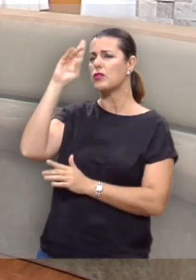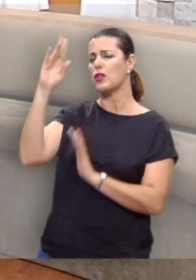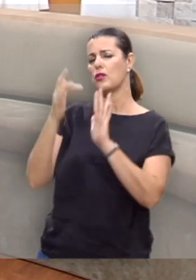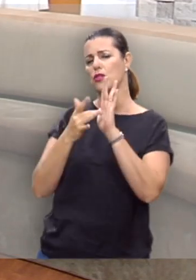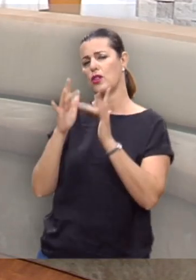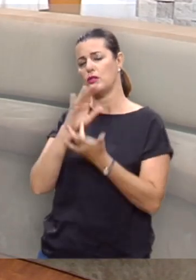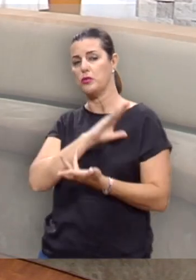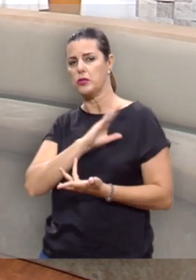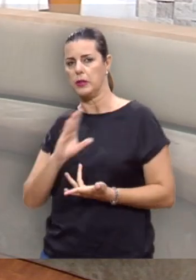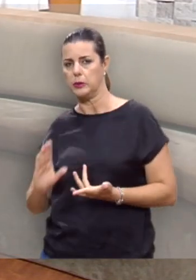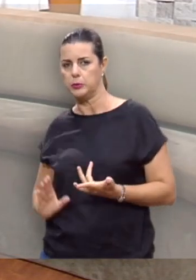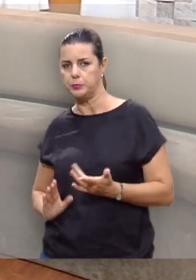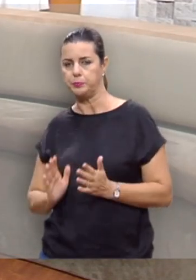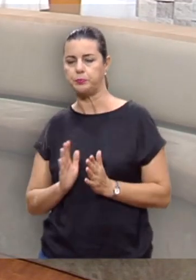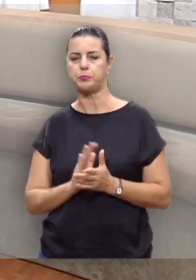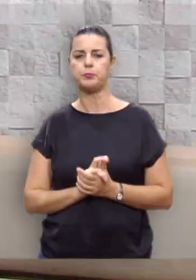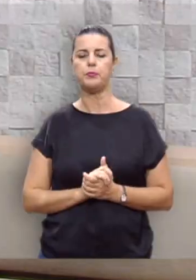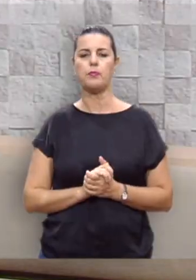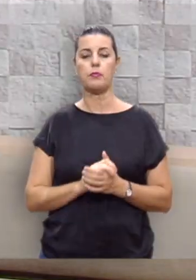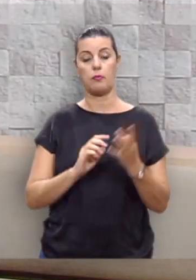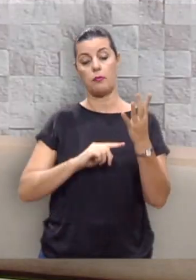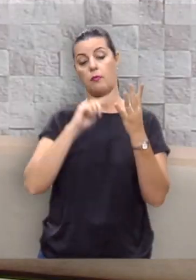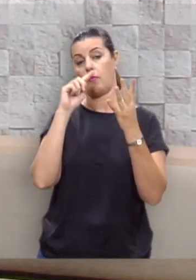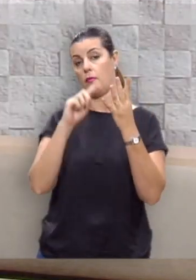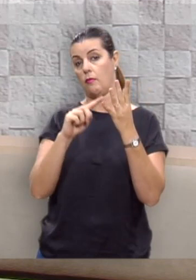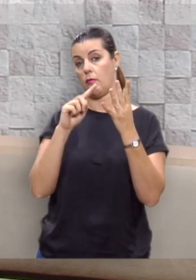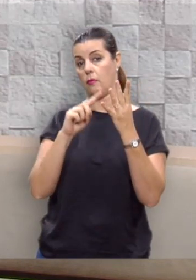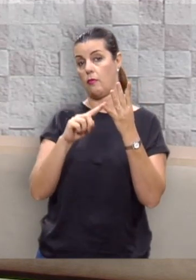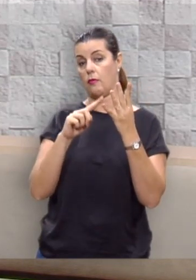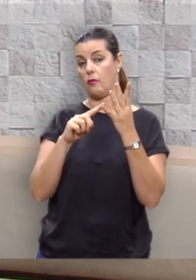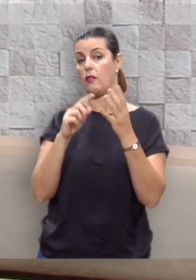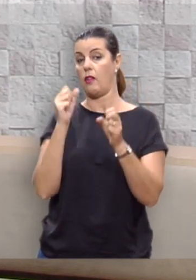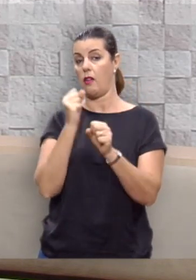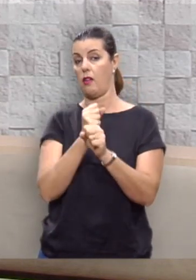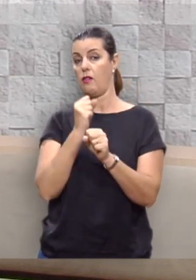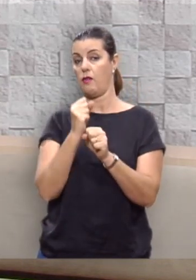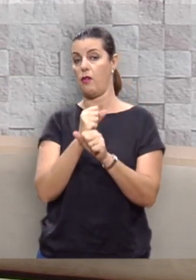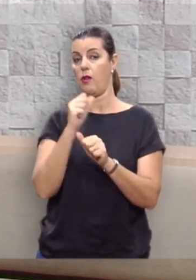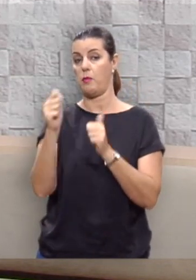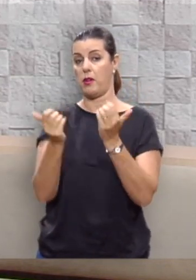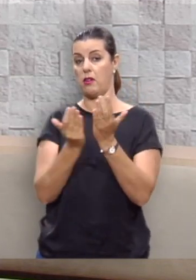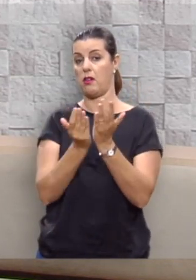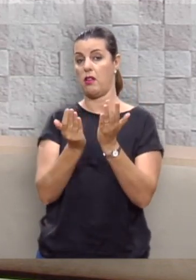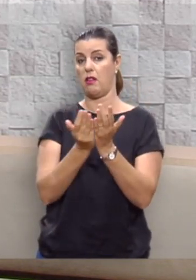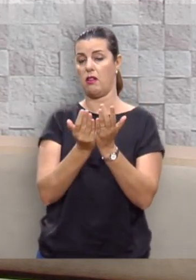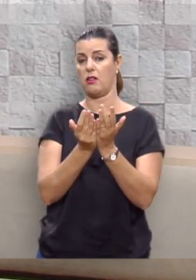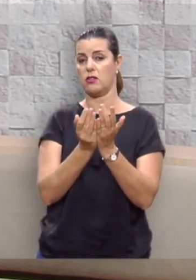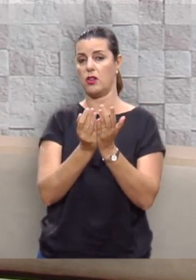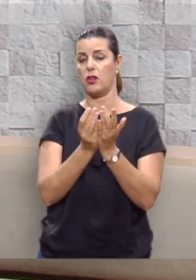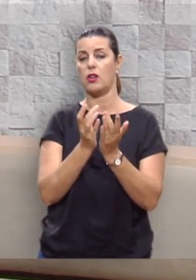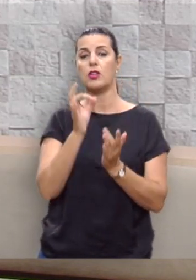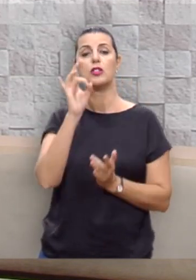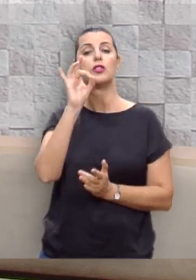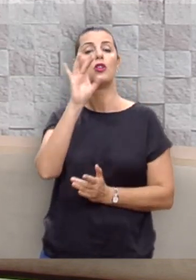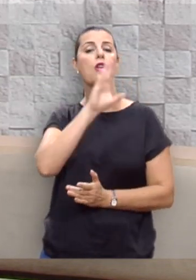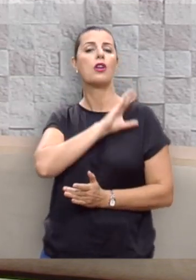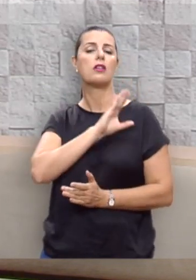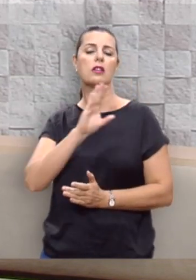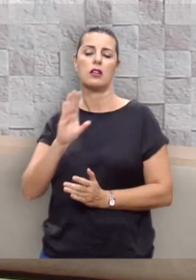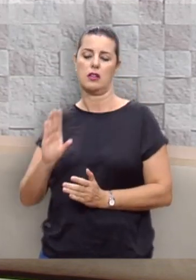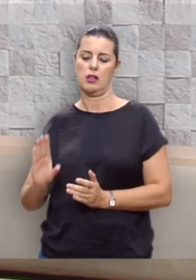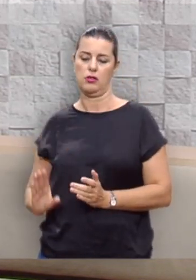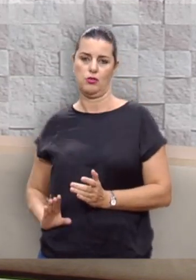Senhor Jesus Cristo. O quarto pilar da reforma foi solus Christus, ou só